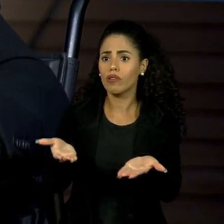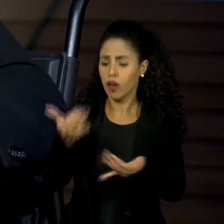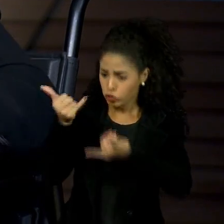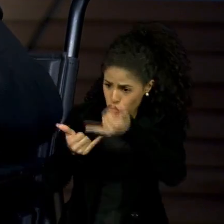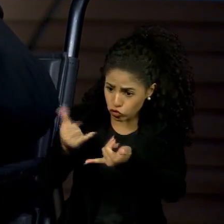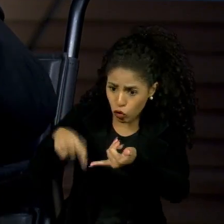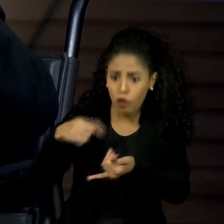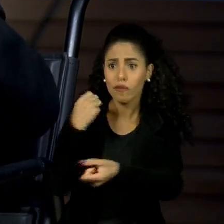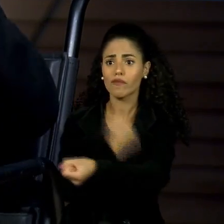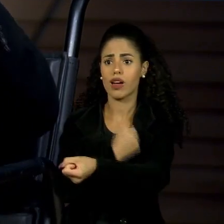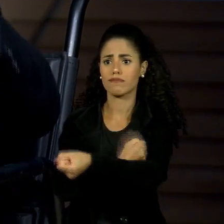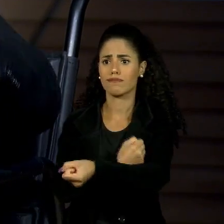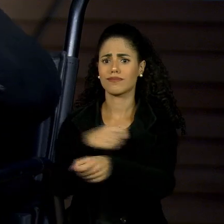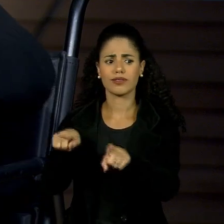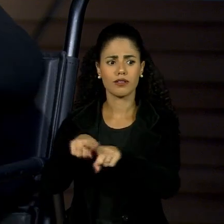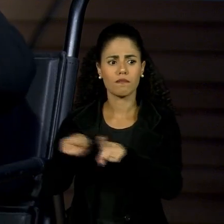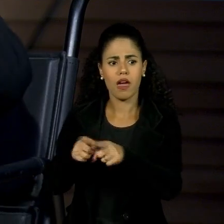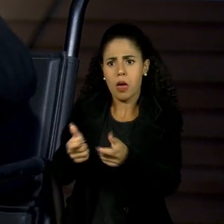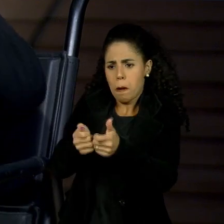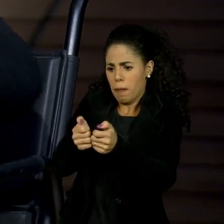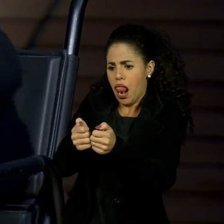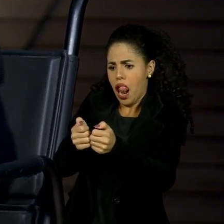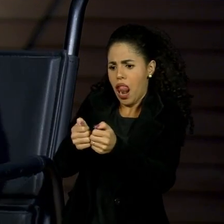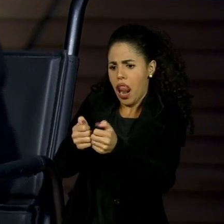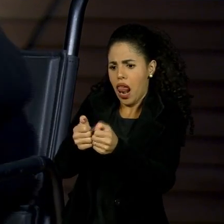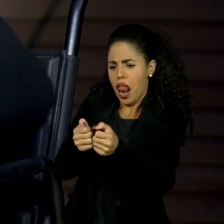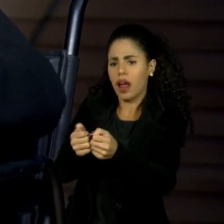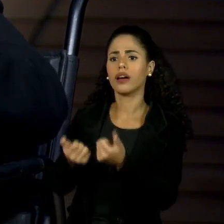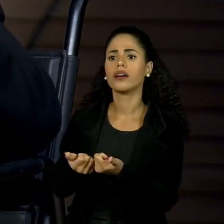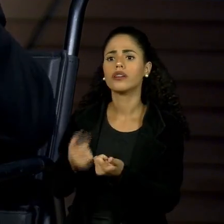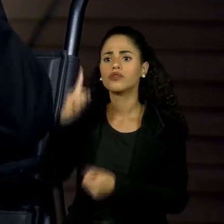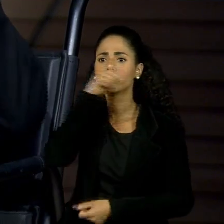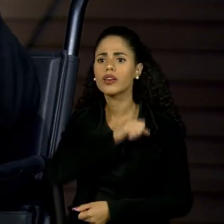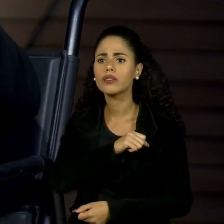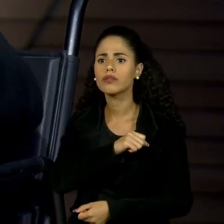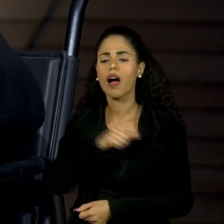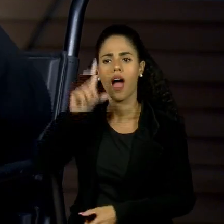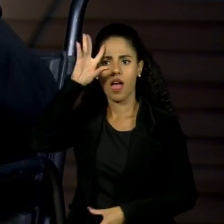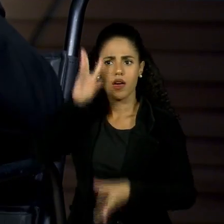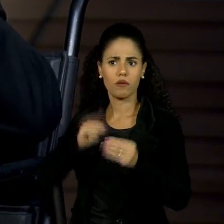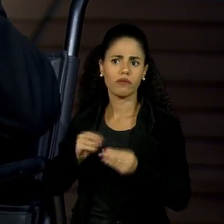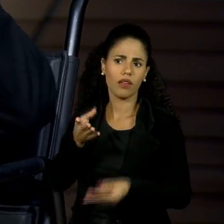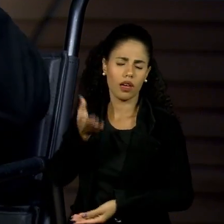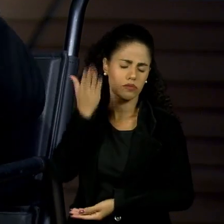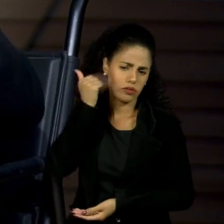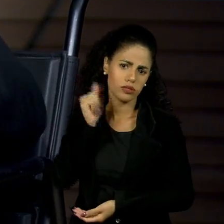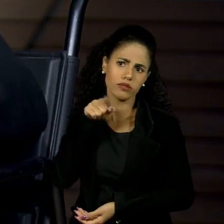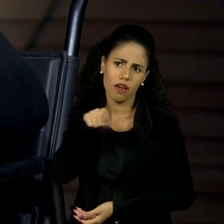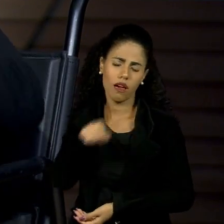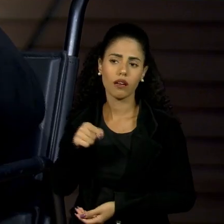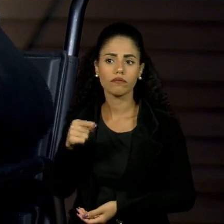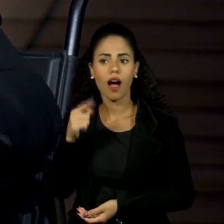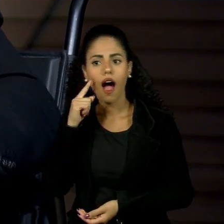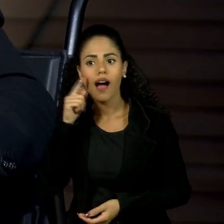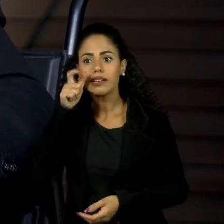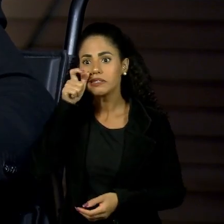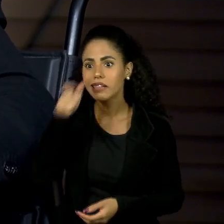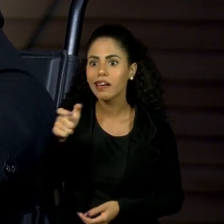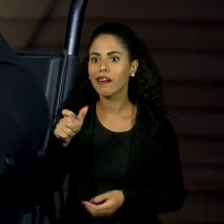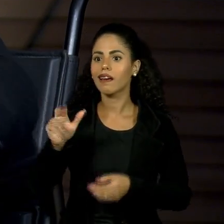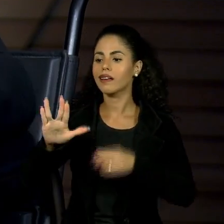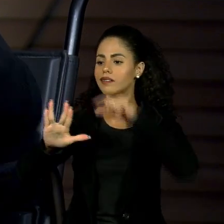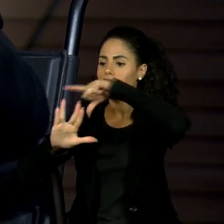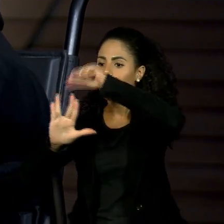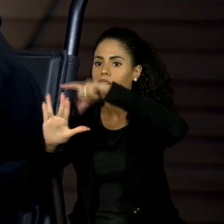aí, vamos legalizar a maconha, não vamos legalizar a maconha. Eu entendo, até louvo o interesse popular nessa discussão, porque acho que a